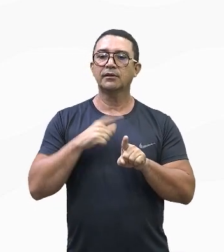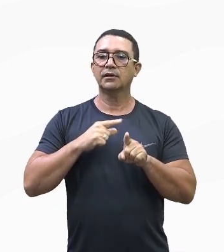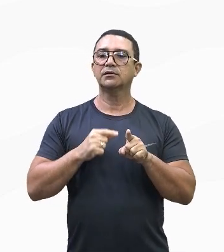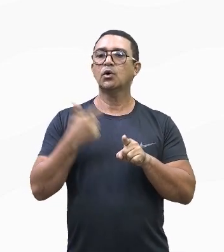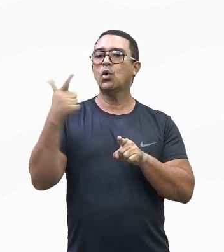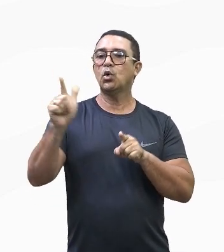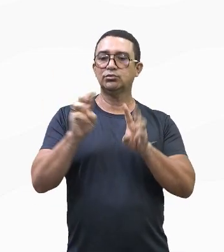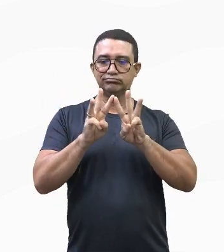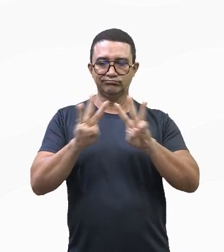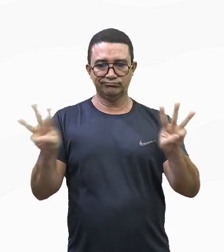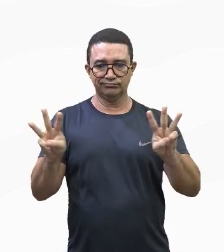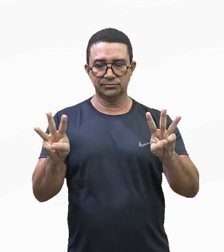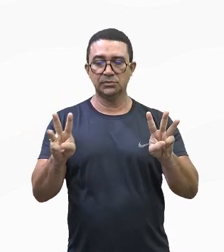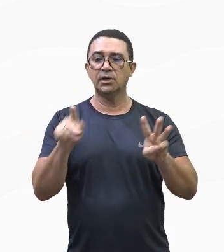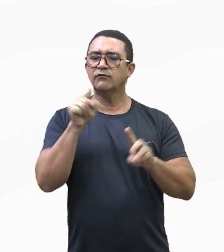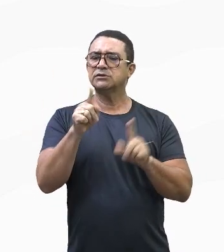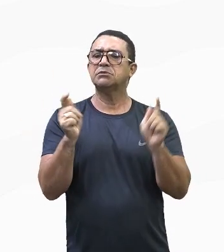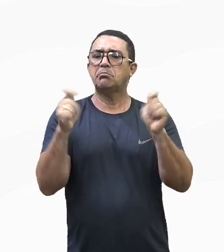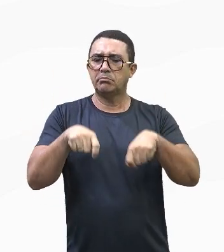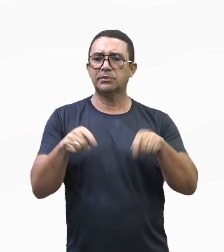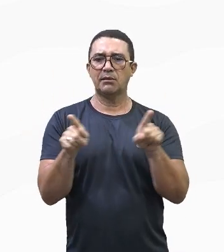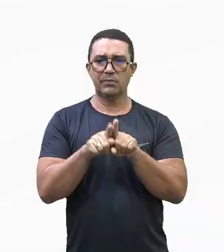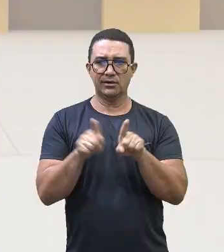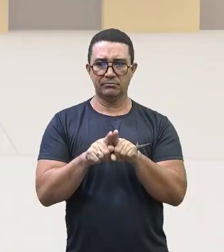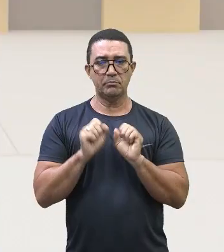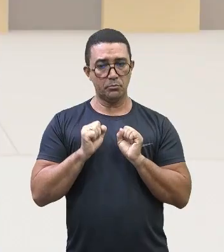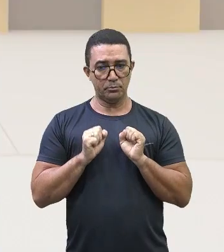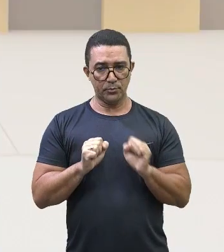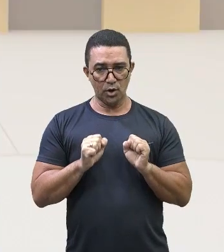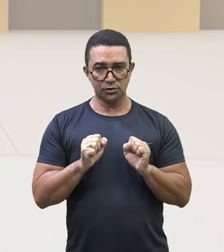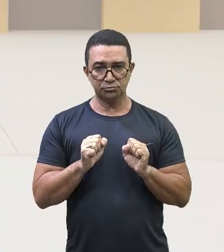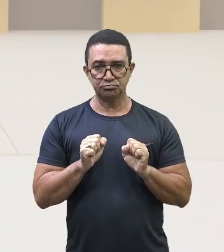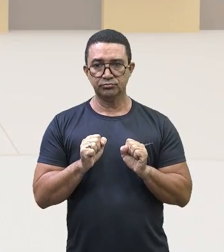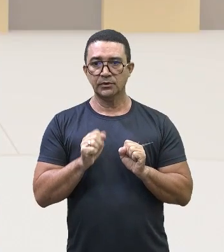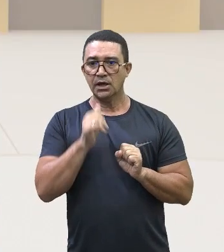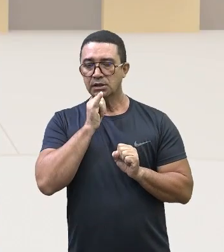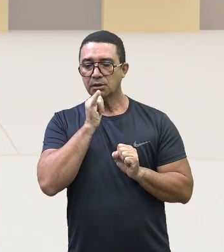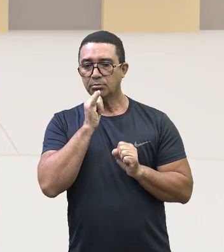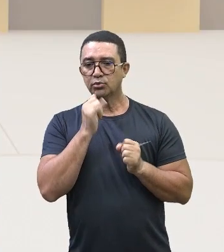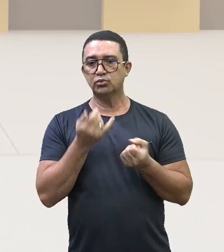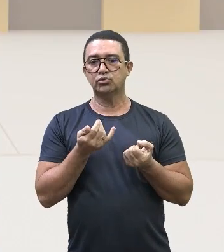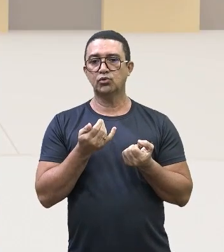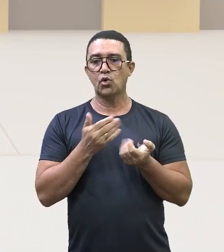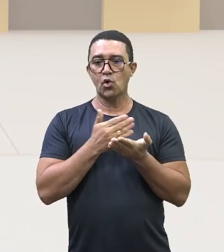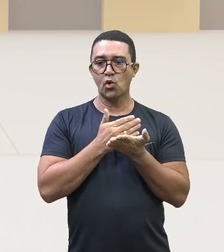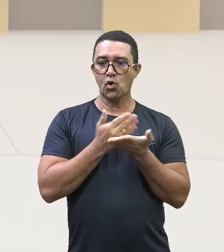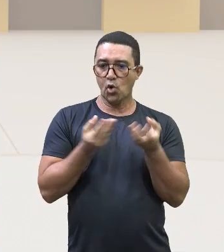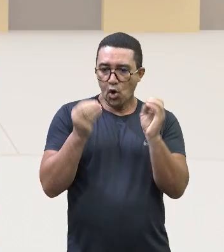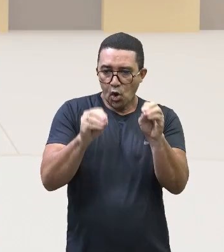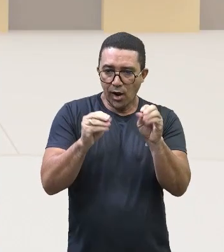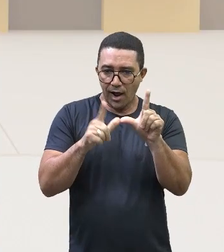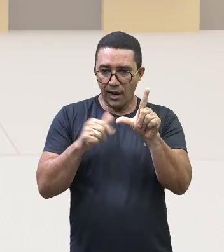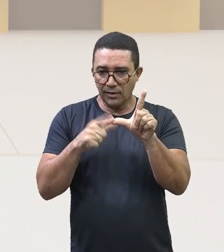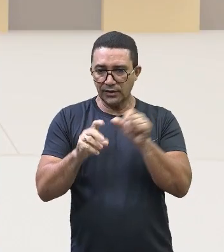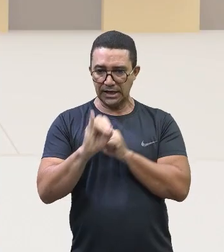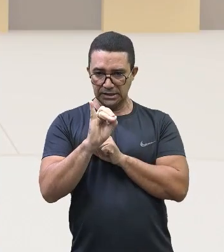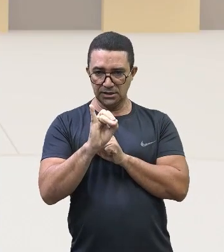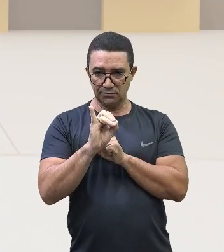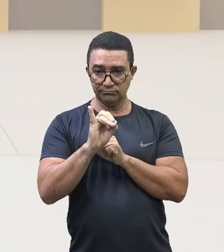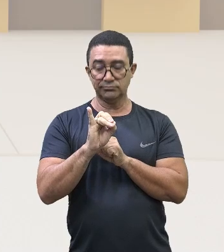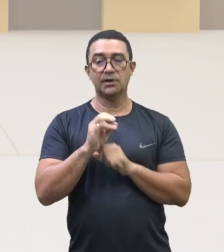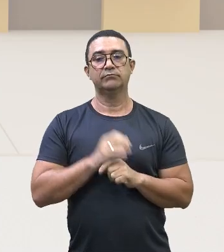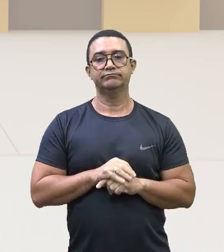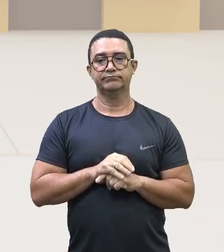em que você pode também ali, quando você marca com a inicial, né, a letra I, você